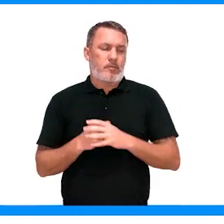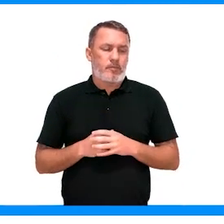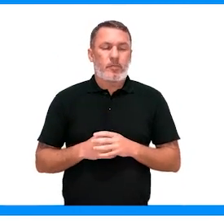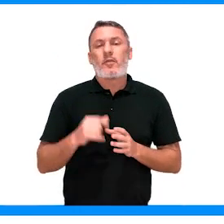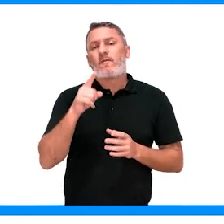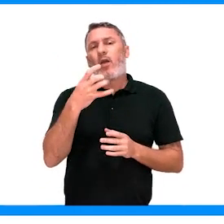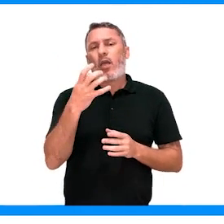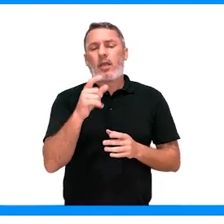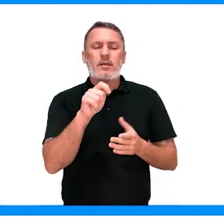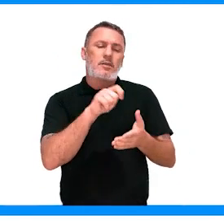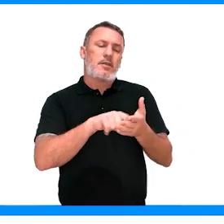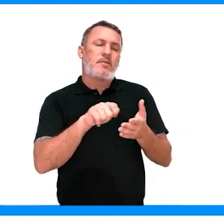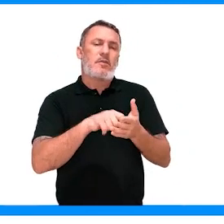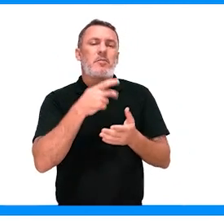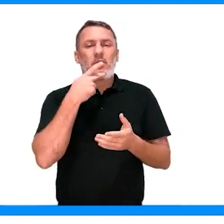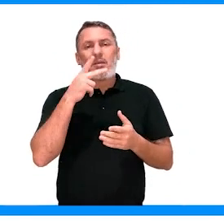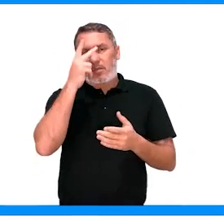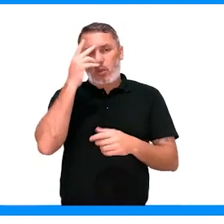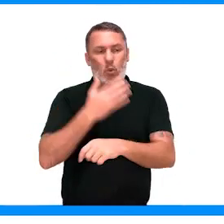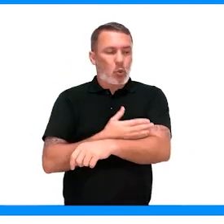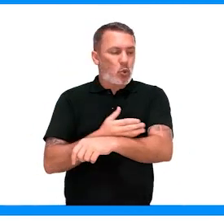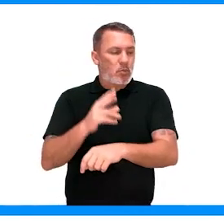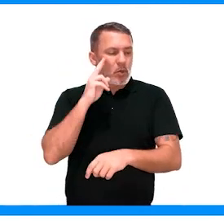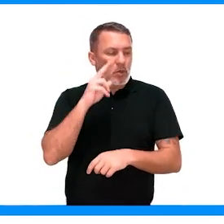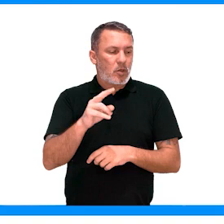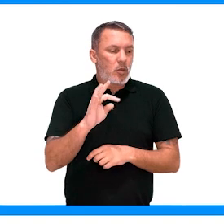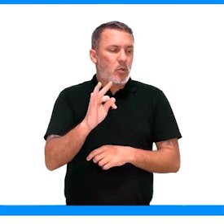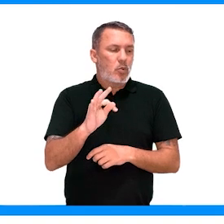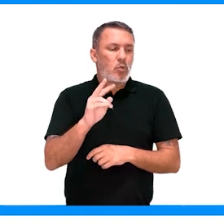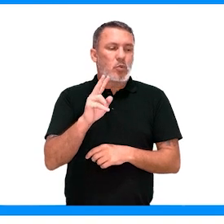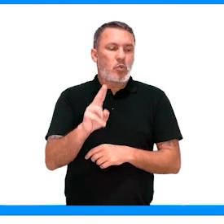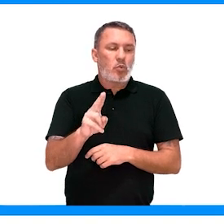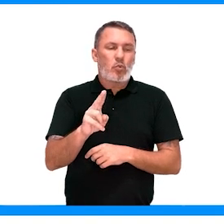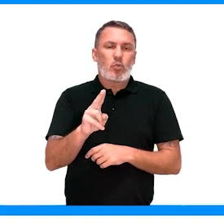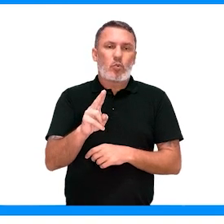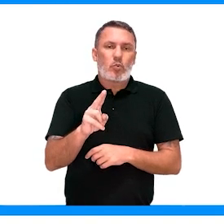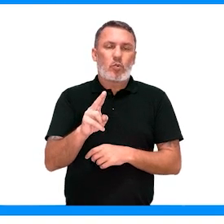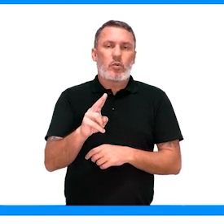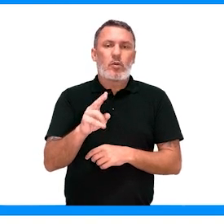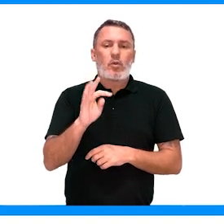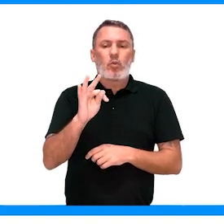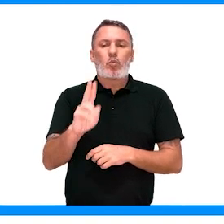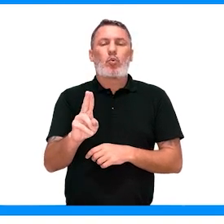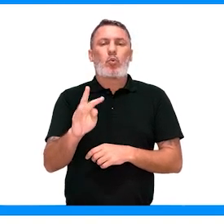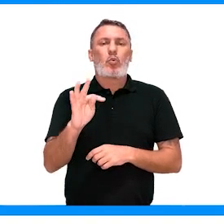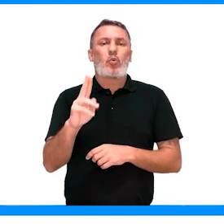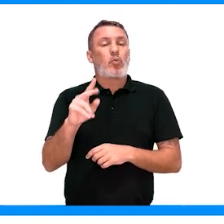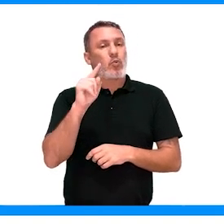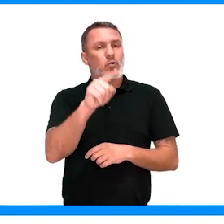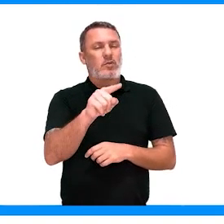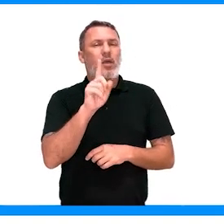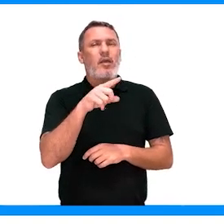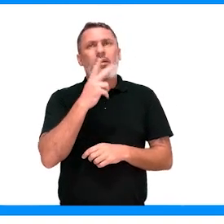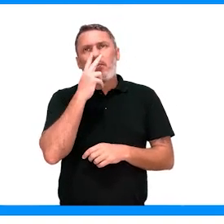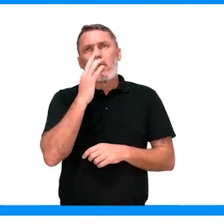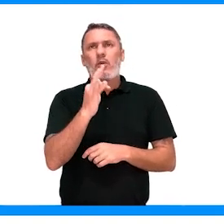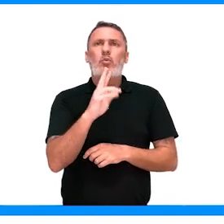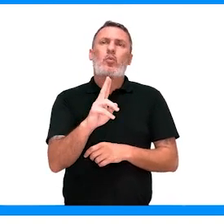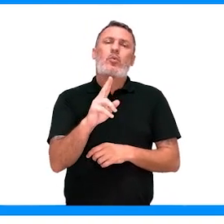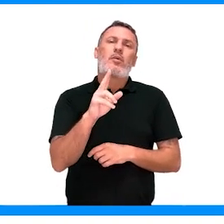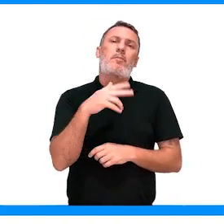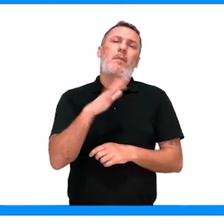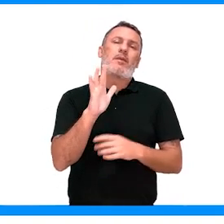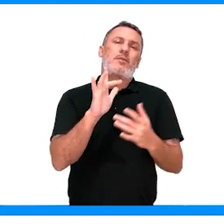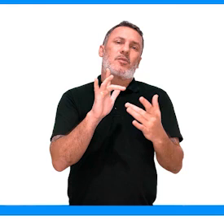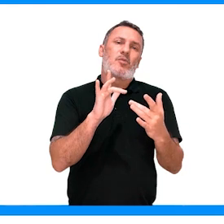se você quer falar, eles costumam até falar tutear. Tutear é tratar por tu, que é uma linguagem